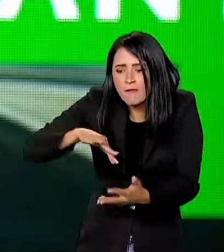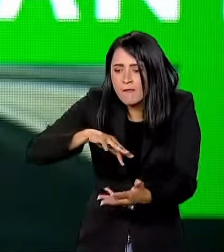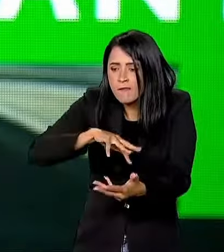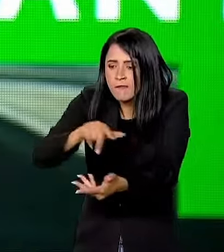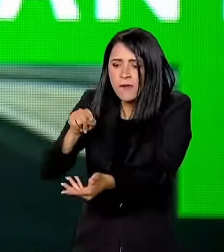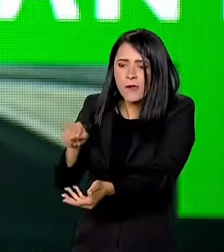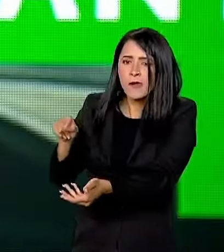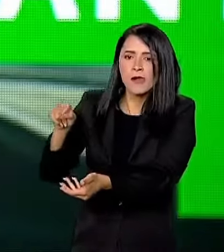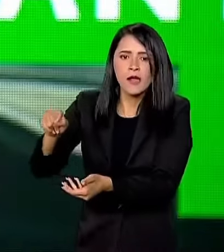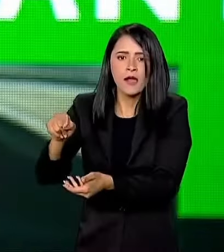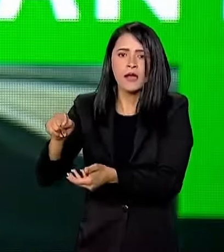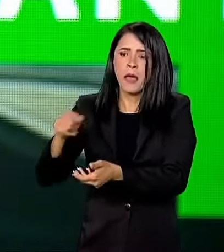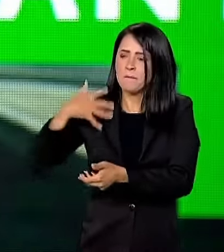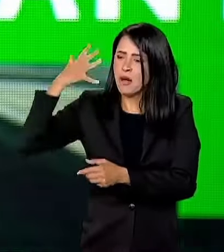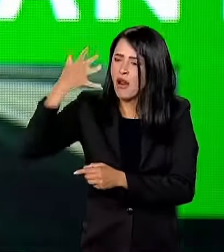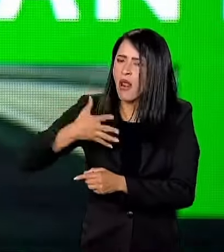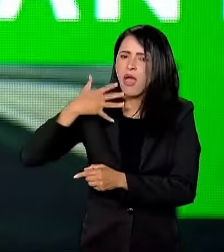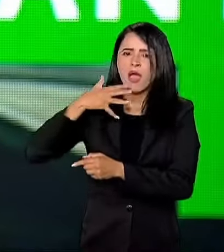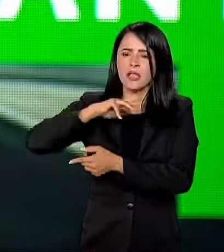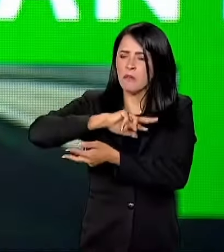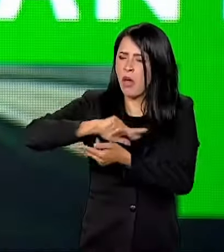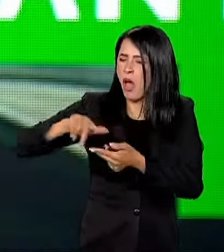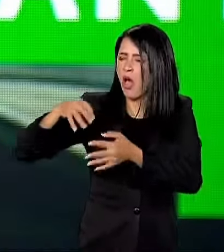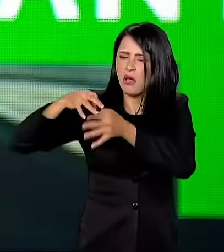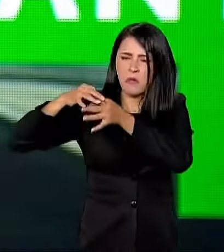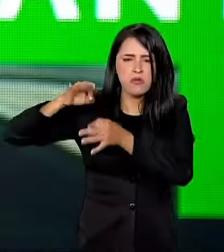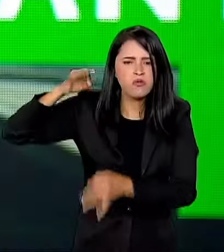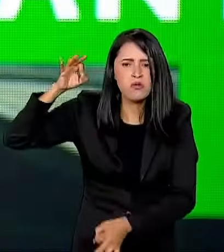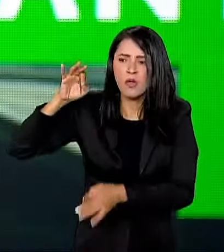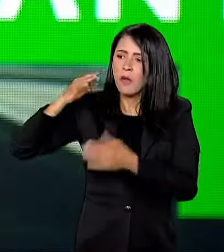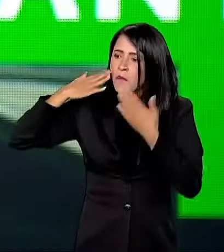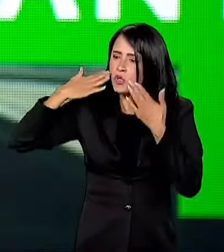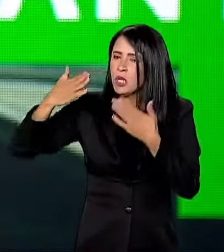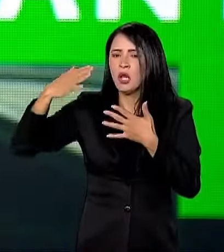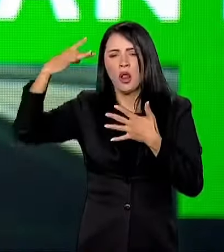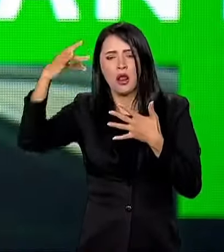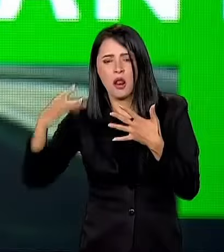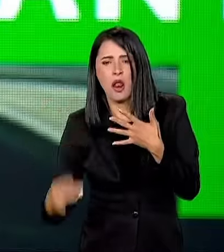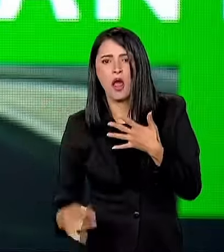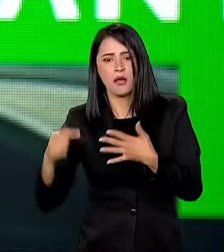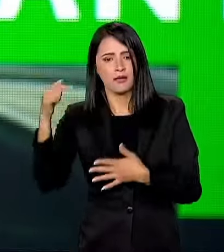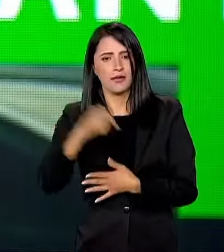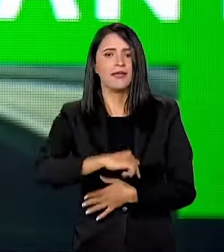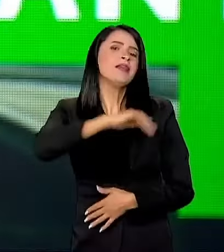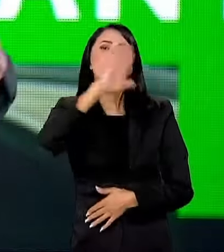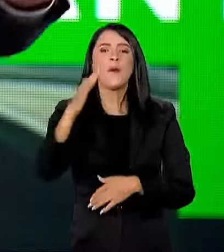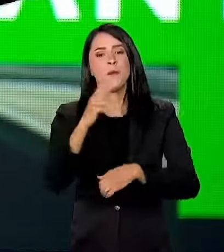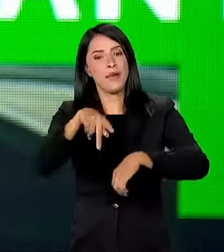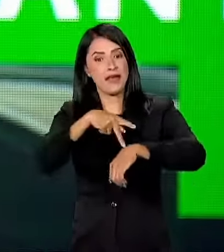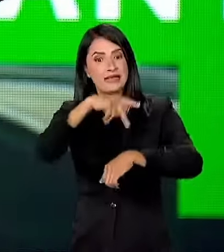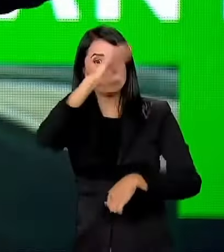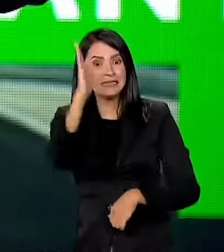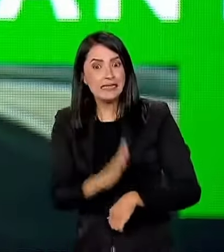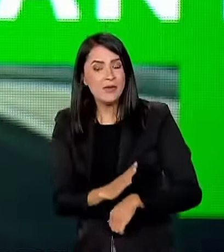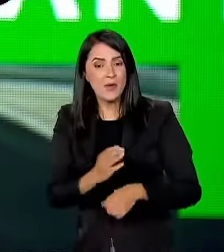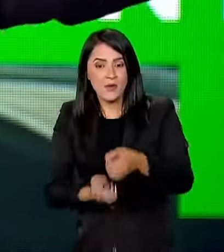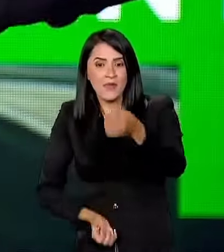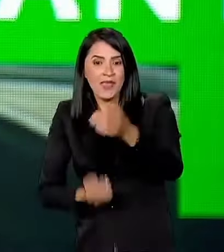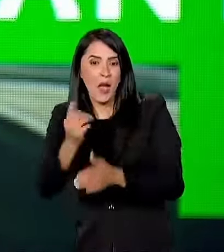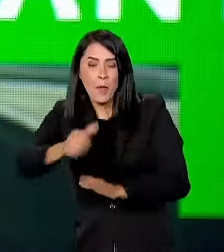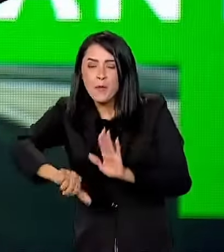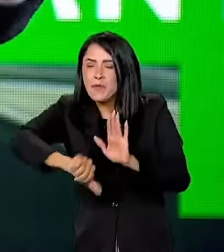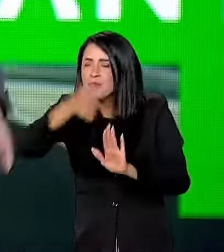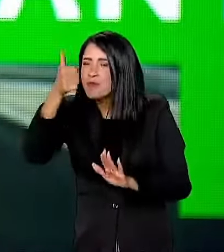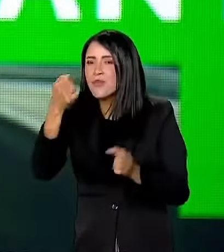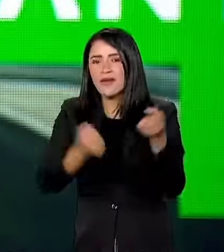foram poucas as palestras e os debates que nós fizemos mostrando que esse país ia produzir o primeiro carro verde